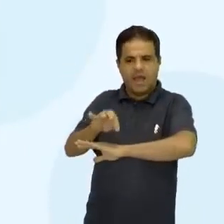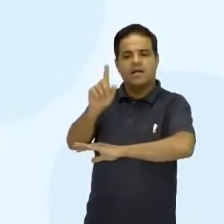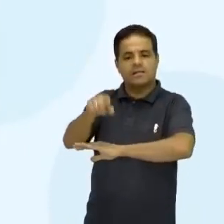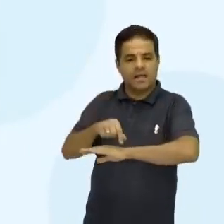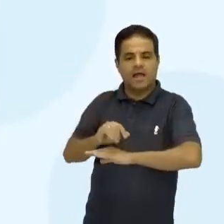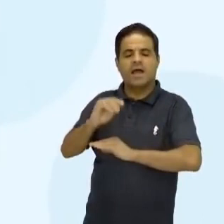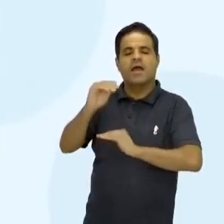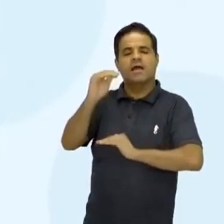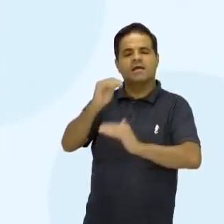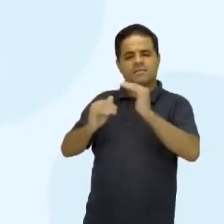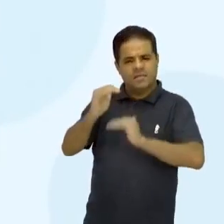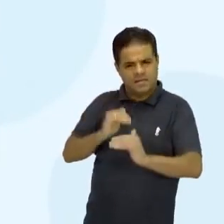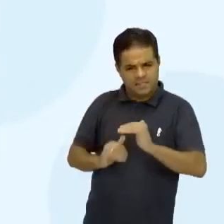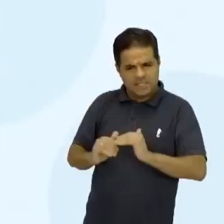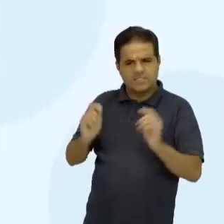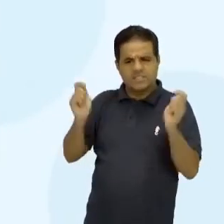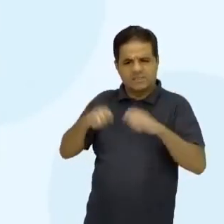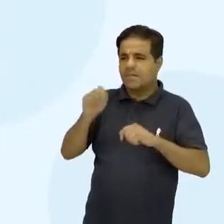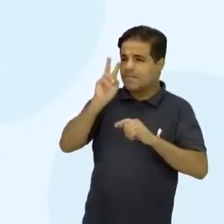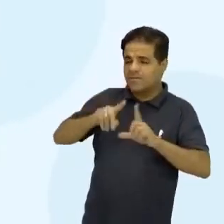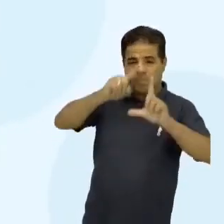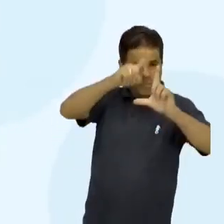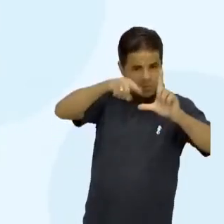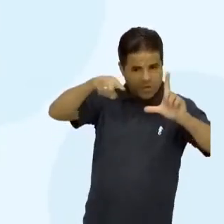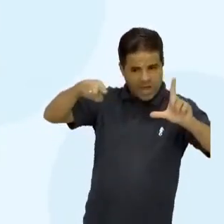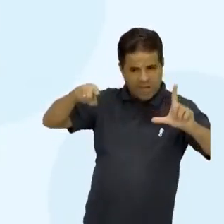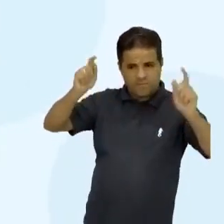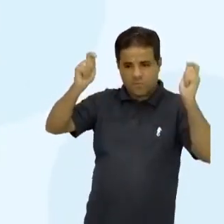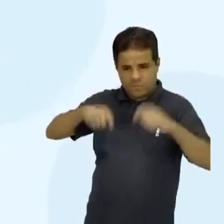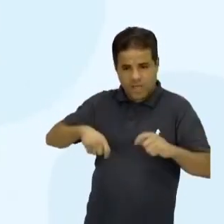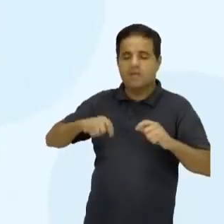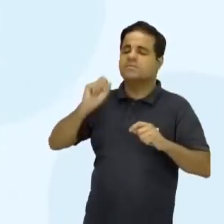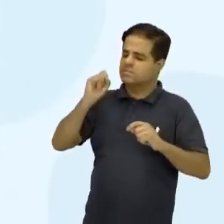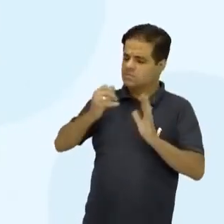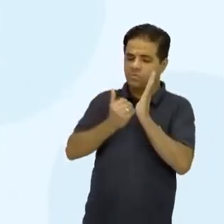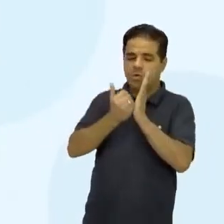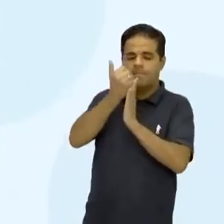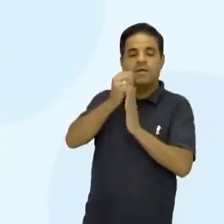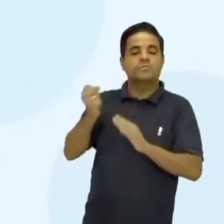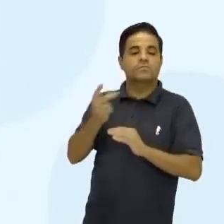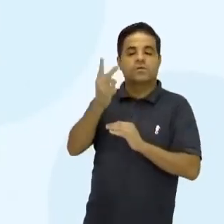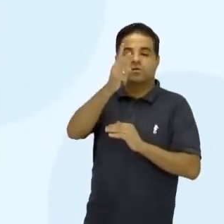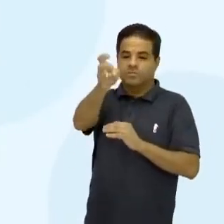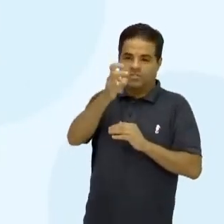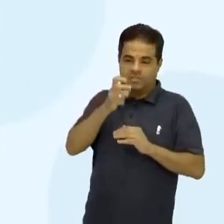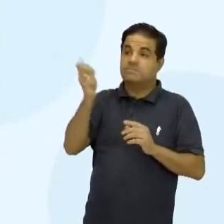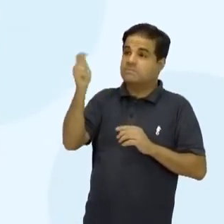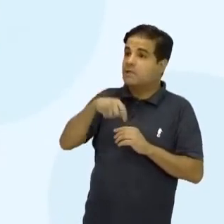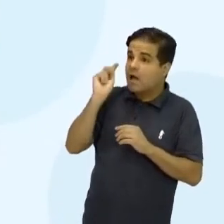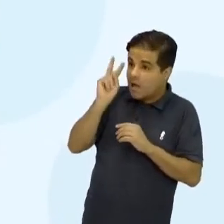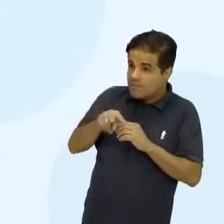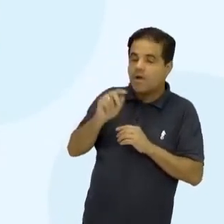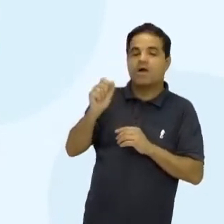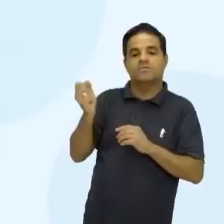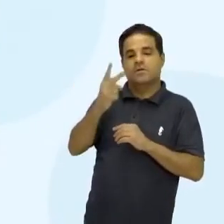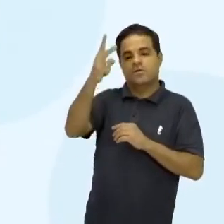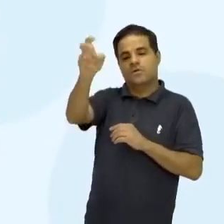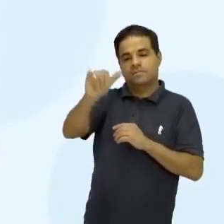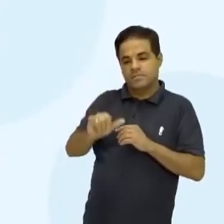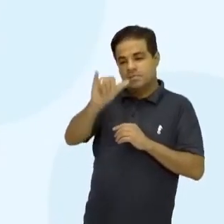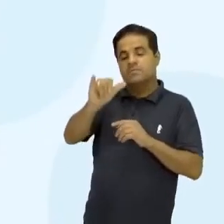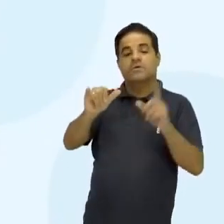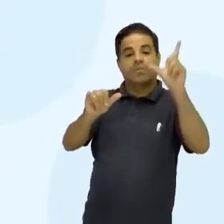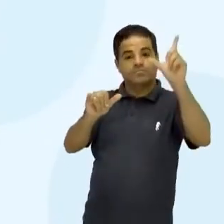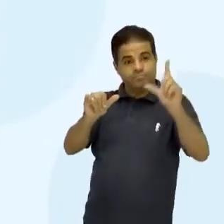decrescente. Professora, poderia olhar isso pelo gráfico também? Poderia. Quando eu aumento os valores do x, eu vejo que os valores do y estão